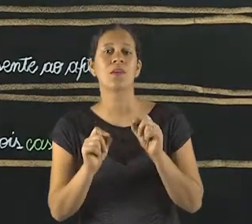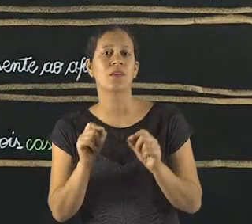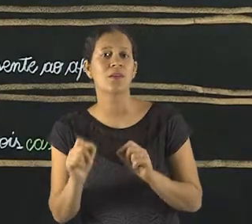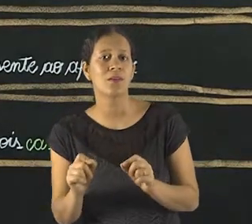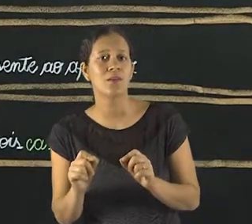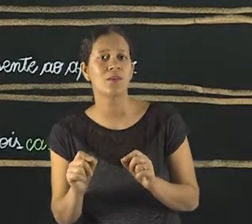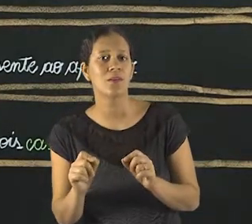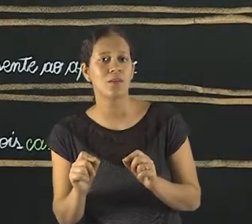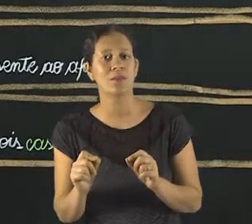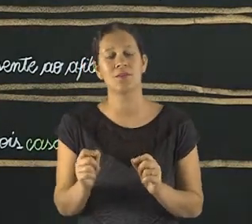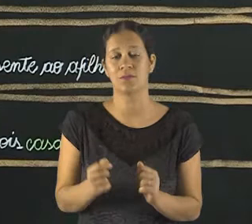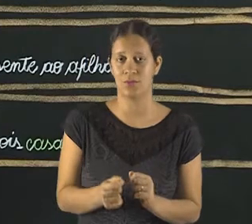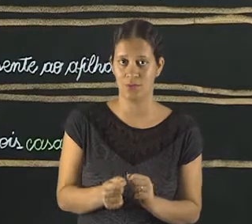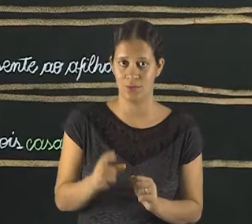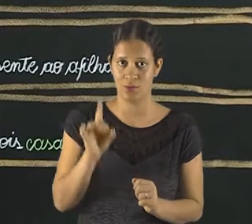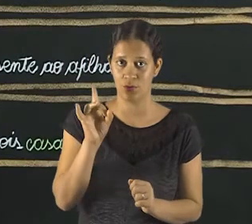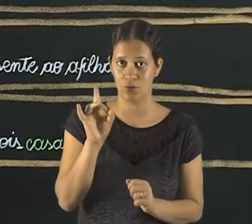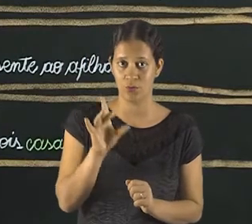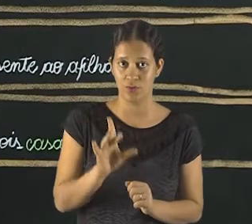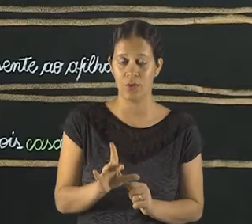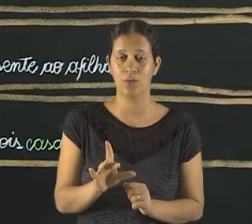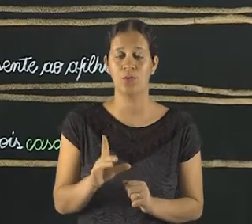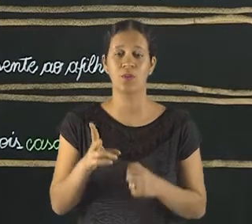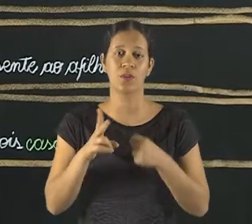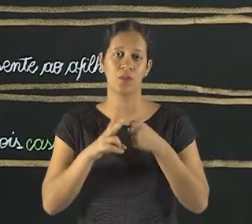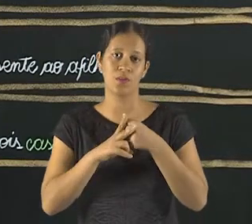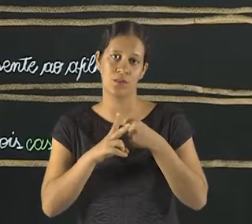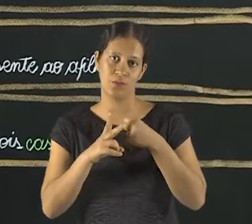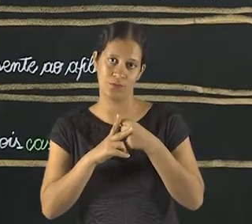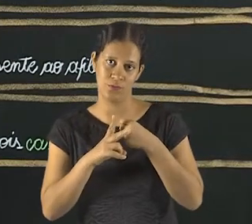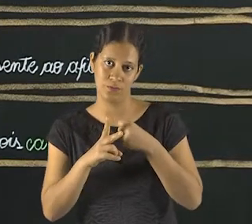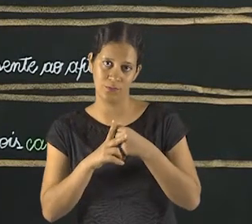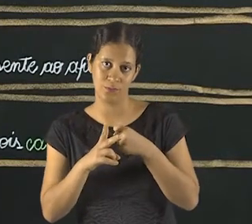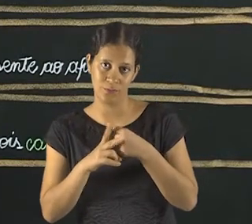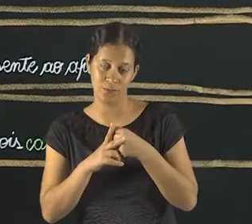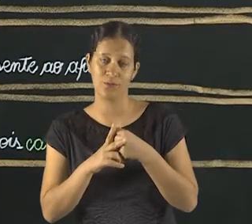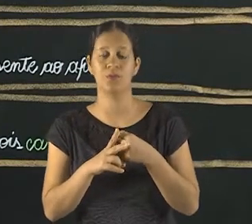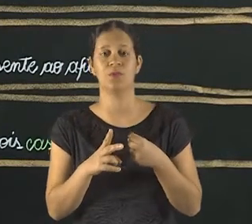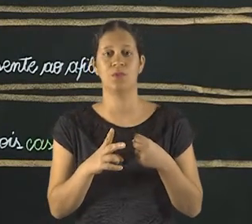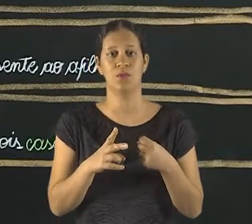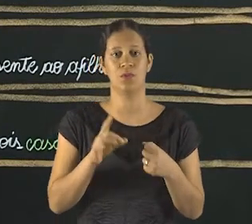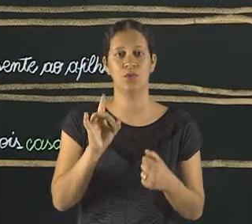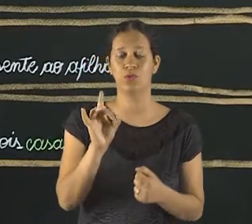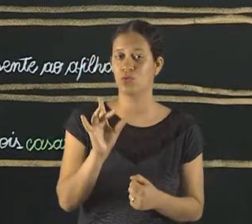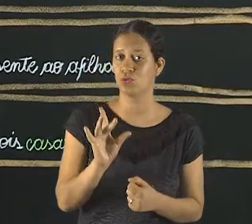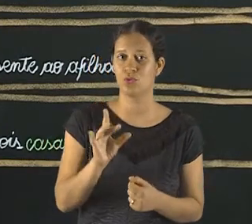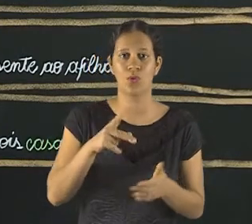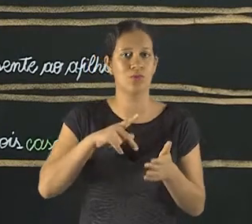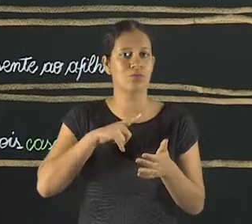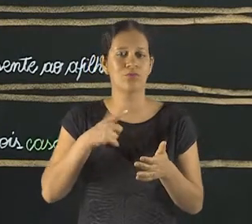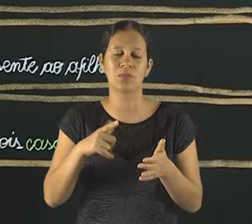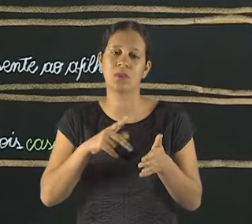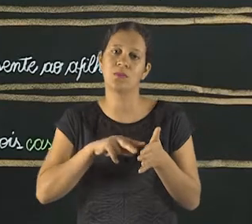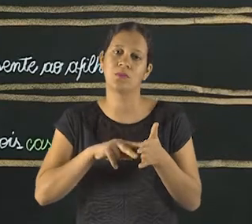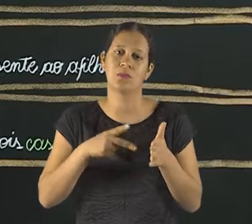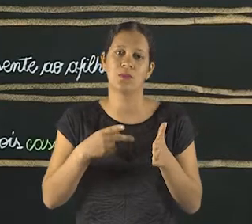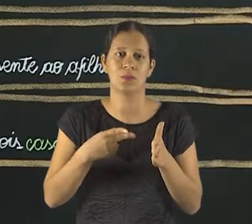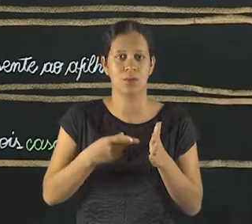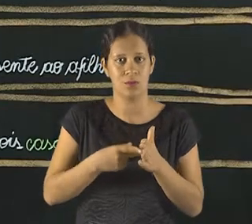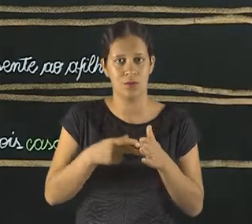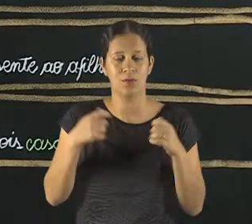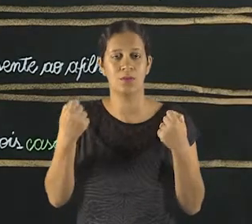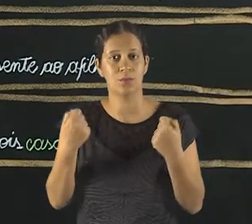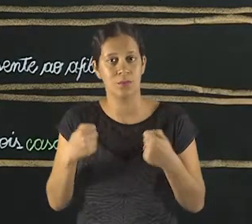Quem alcançou? Alcançou alguma coisa. Então, só o verbo em si ele não é suficiente para a transmissão do